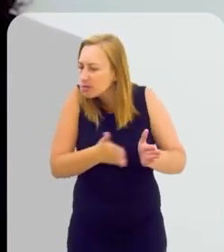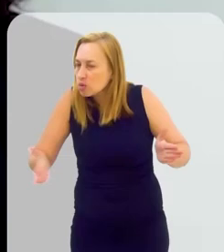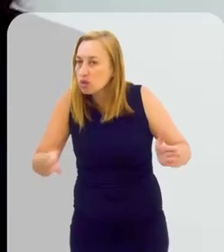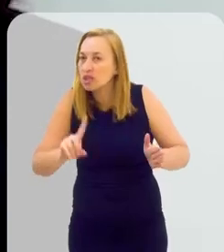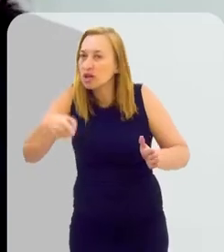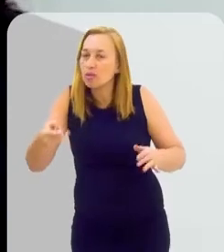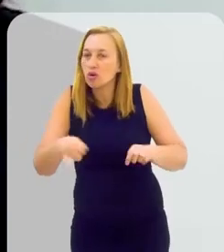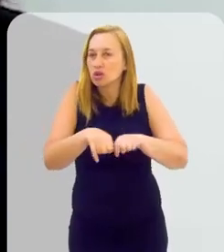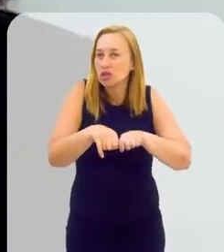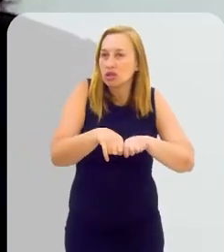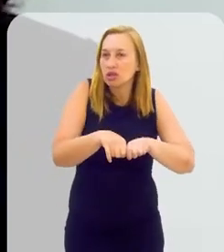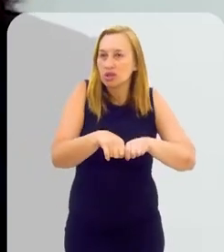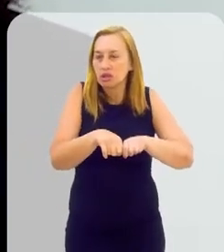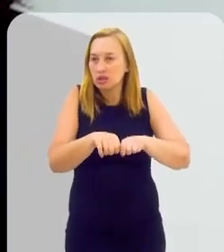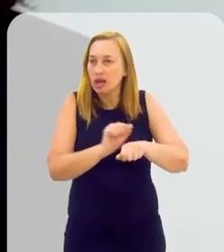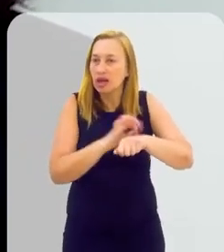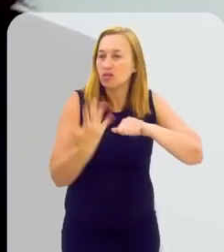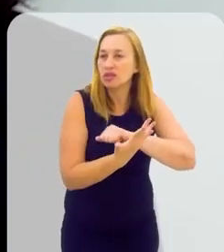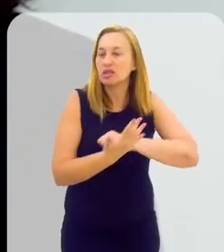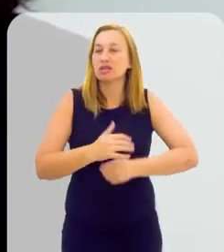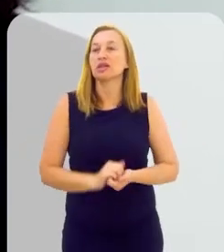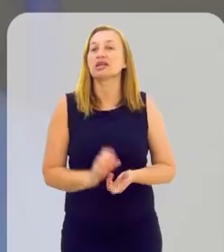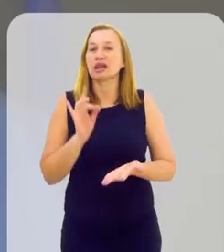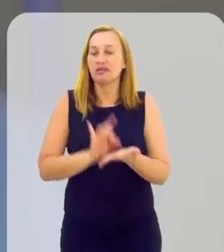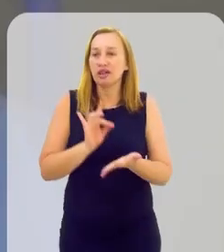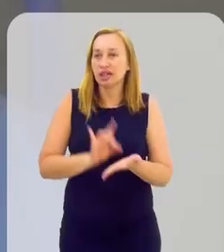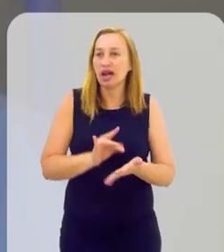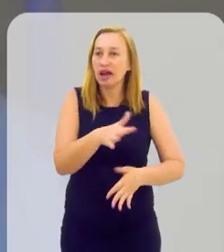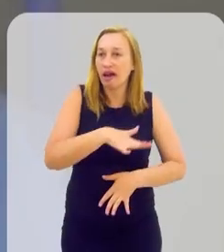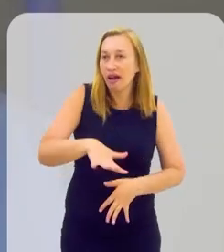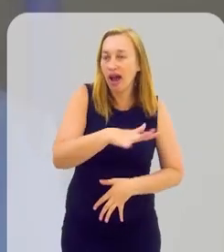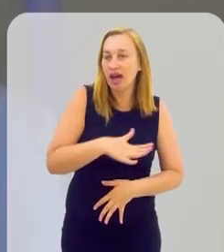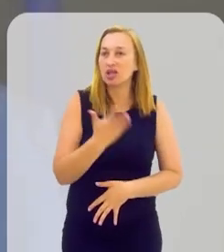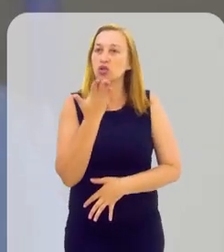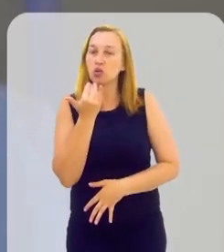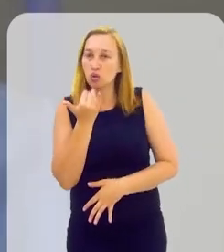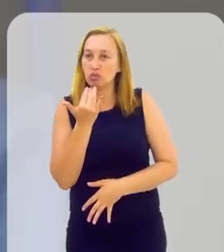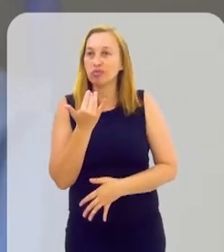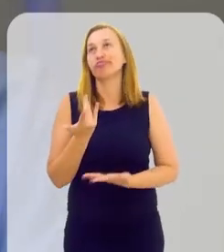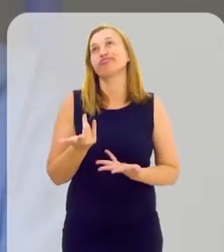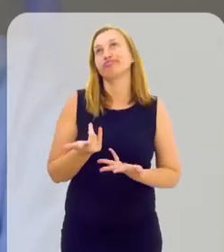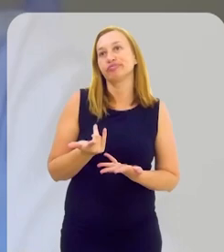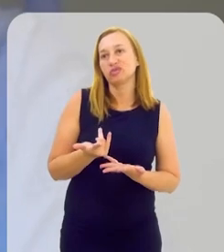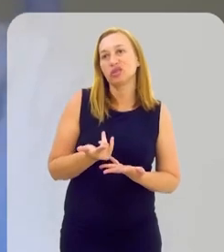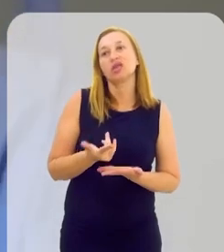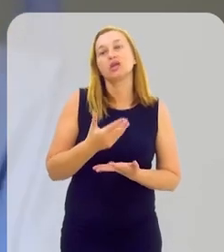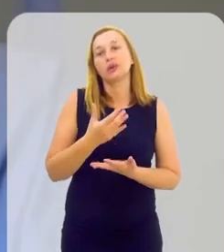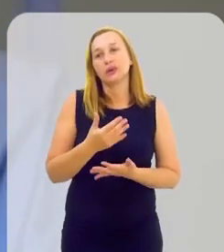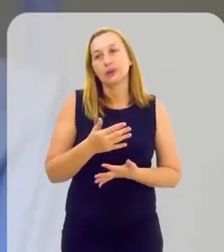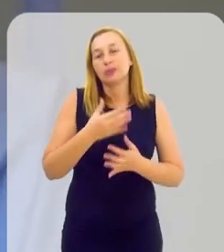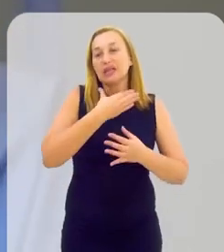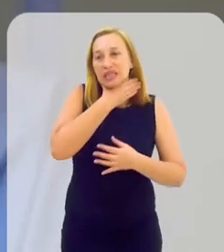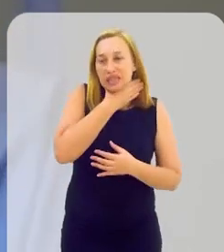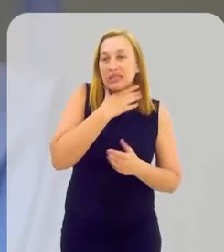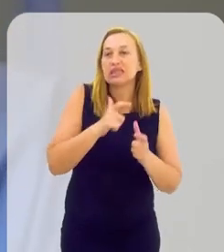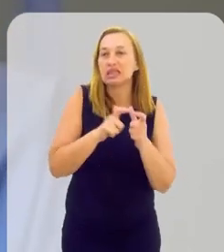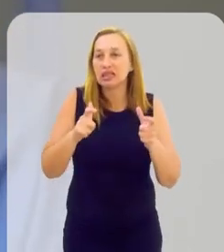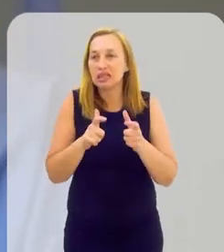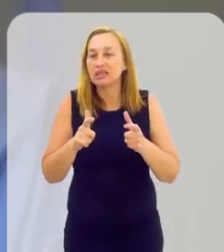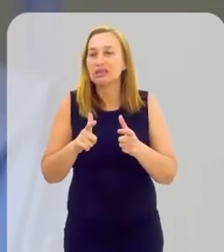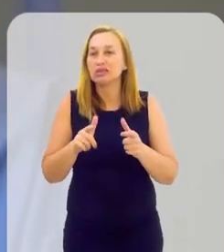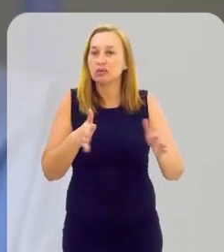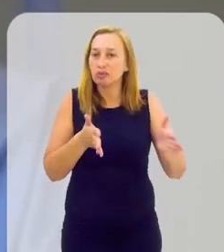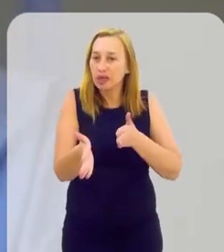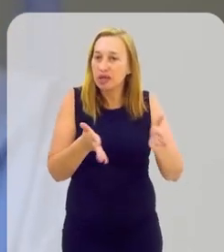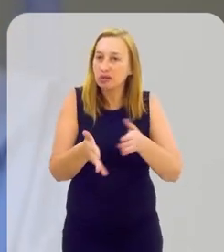nesse processo, principalmente depois da Covid-19? Na verdade, o setor de alimentação e hospedagem passou por percalços muito grandes